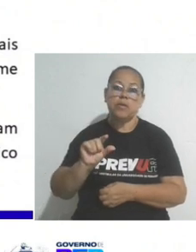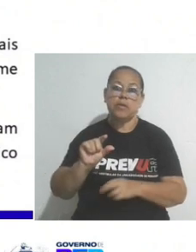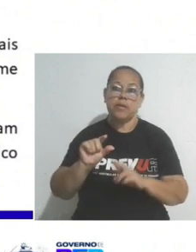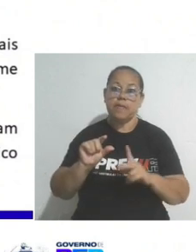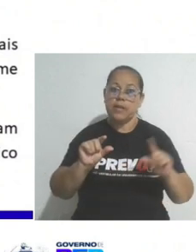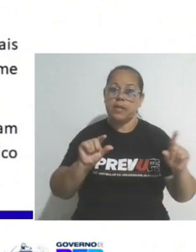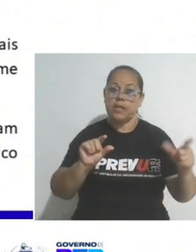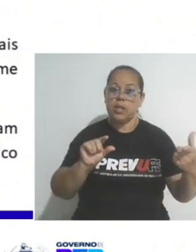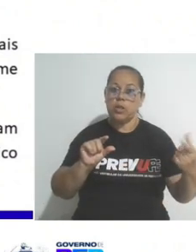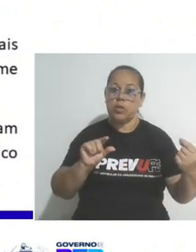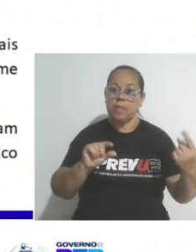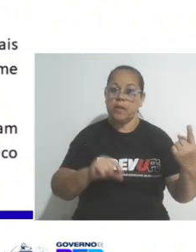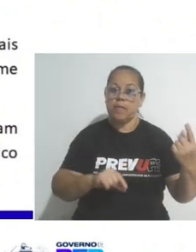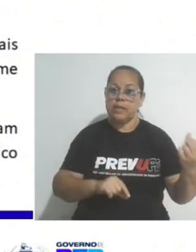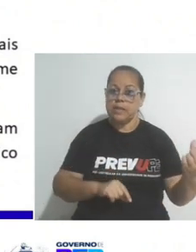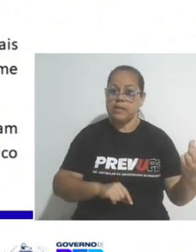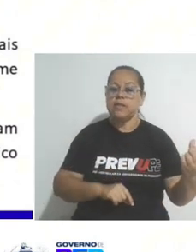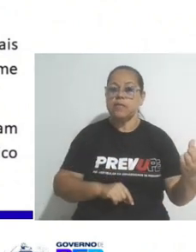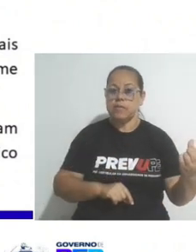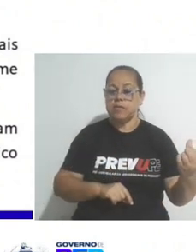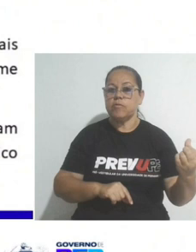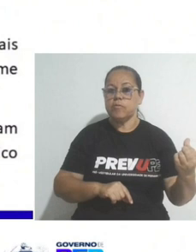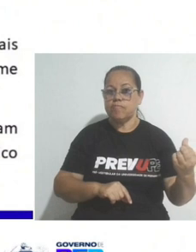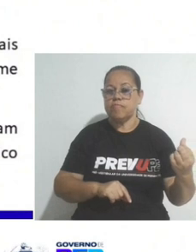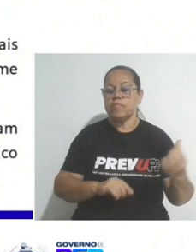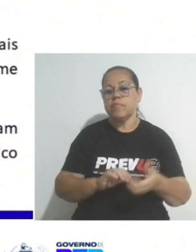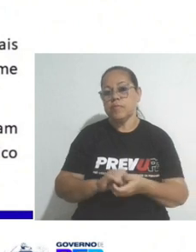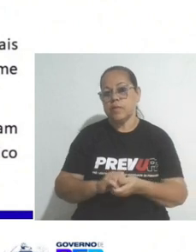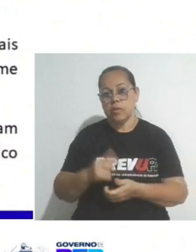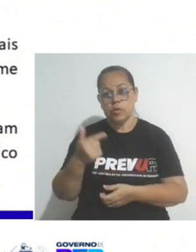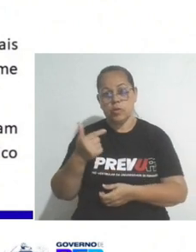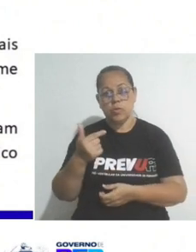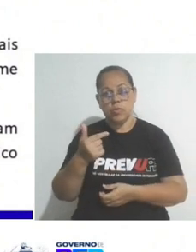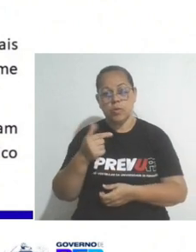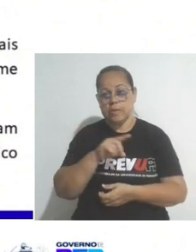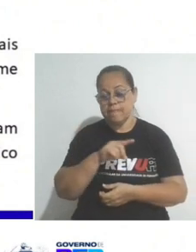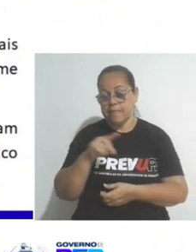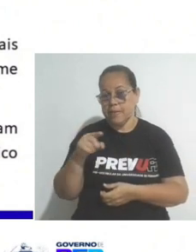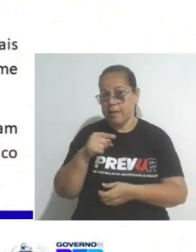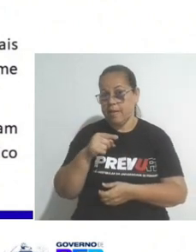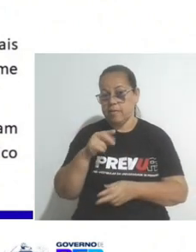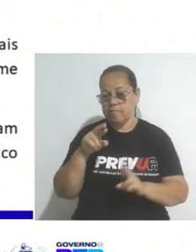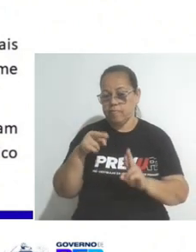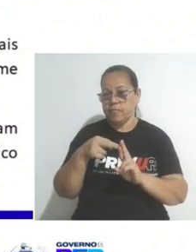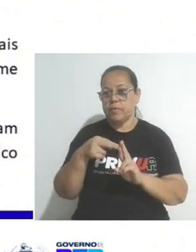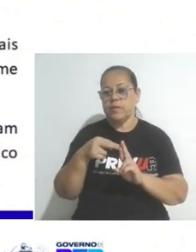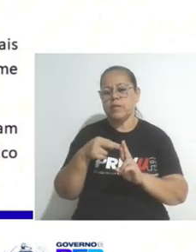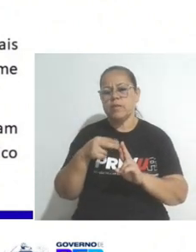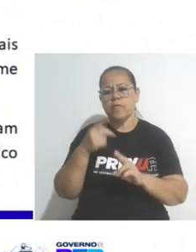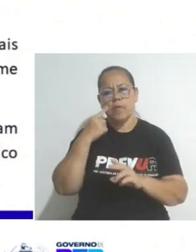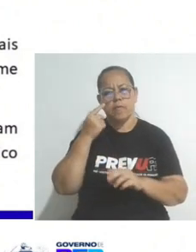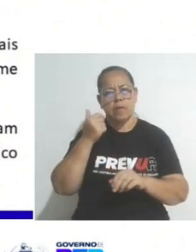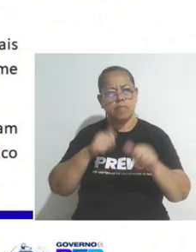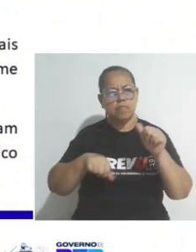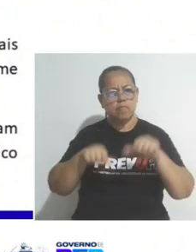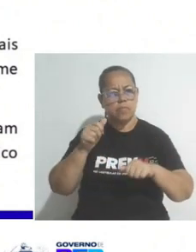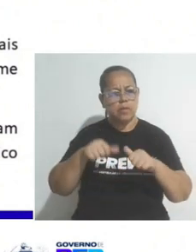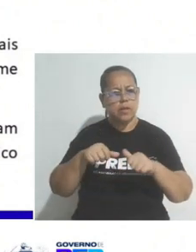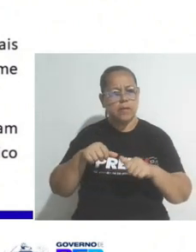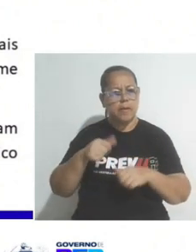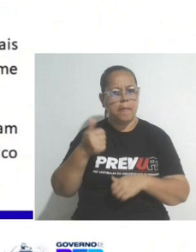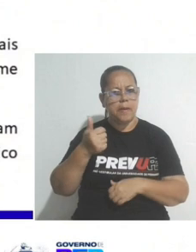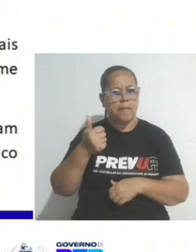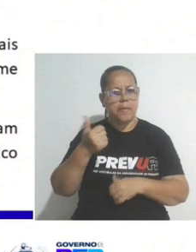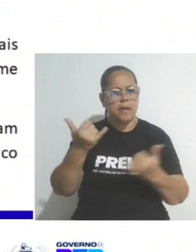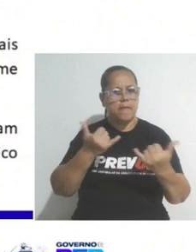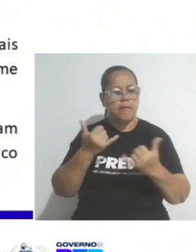aqui nós temos a nossa segunda data de referência então vamos averiguar isso primeira informação que nós